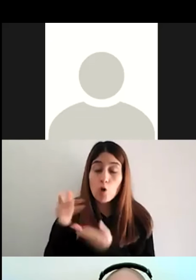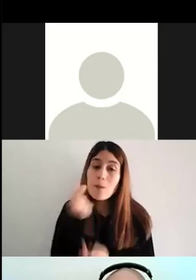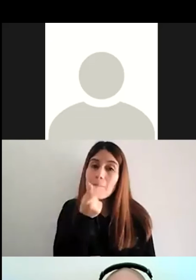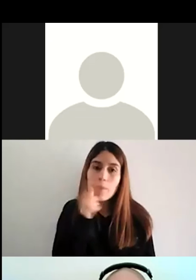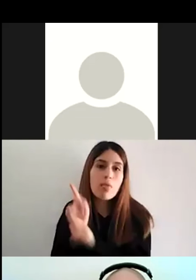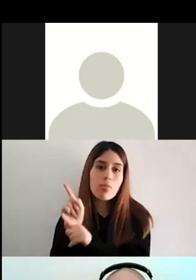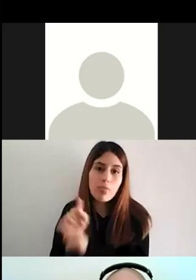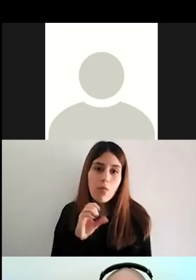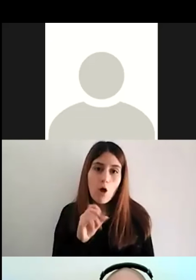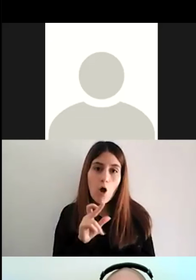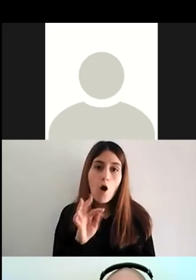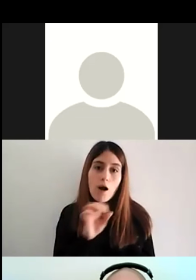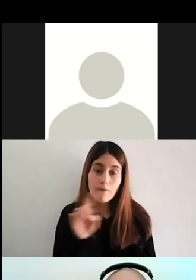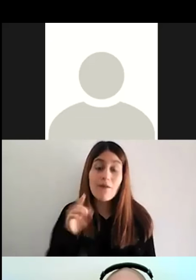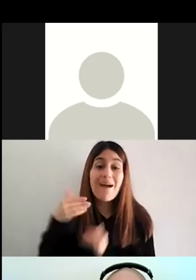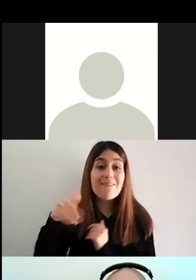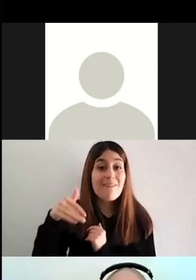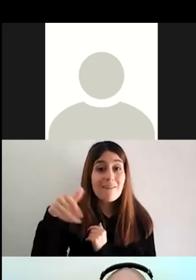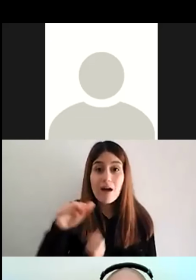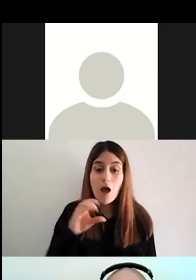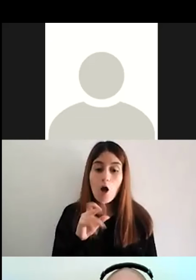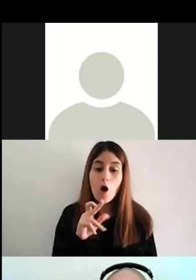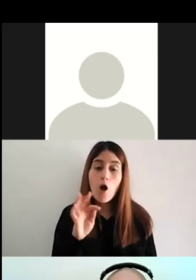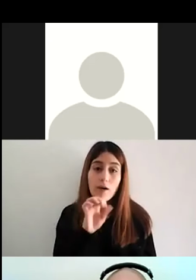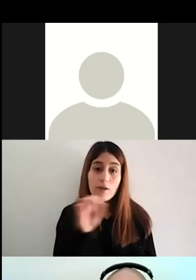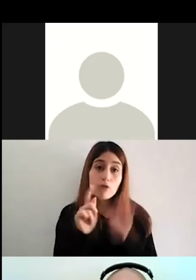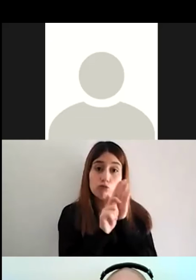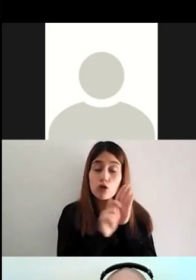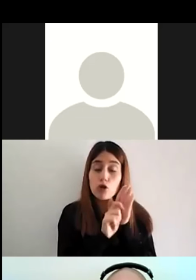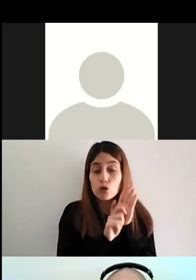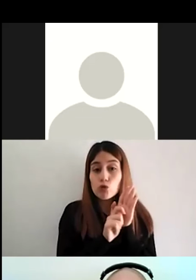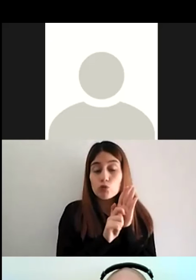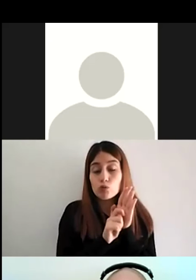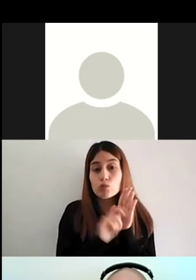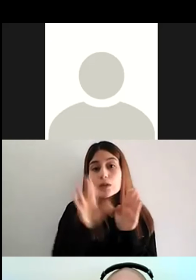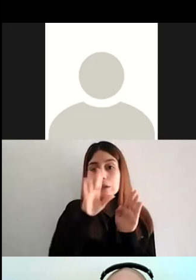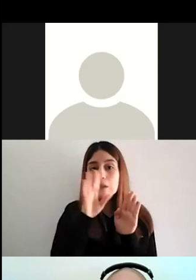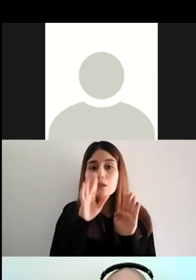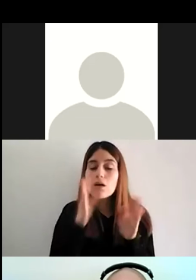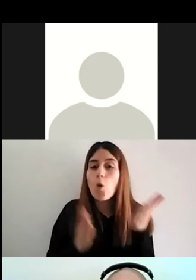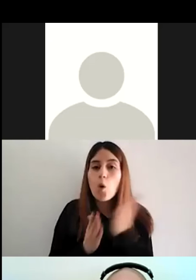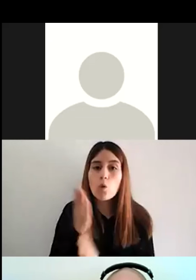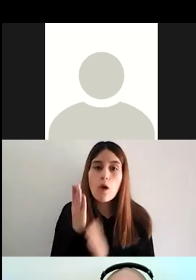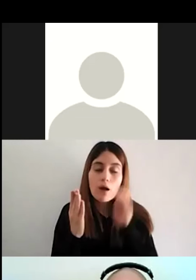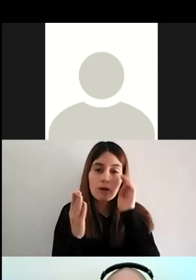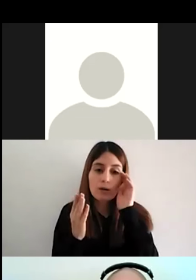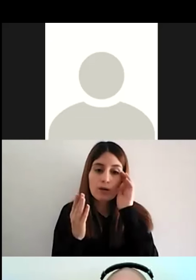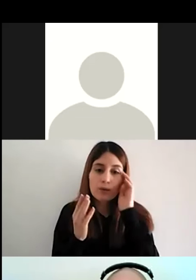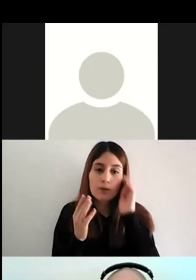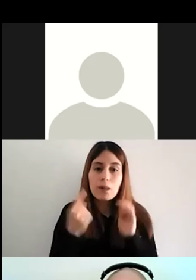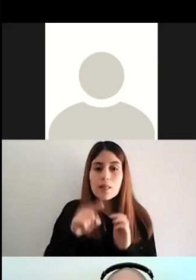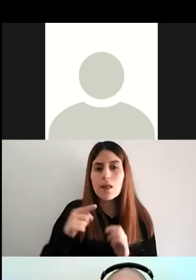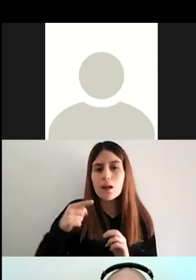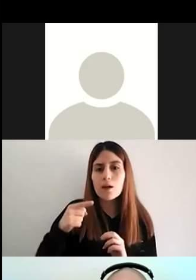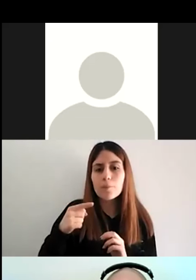mantém-se órfão e manter-se-á órfão, o seu estatuto, enquanto tivermos as restantes